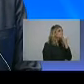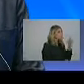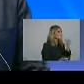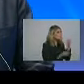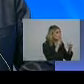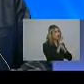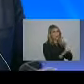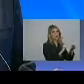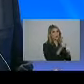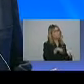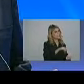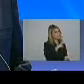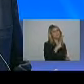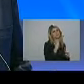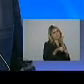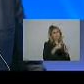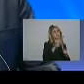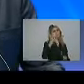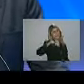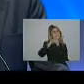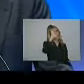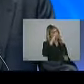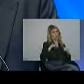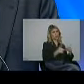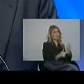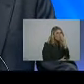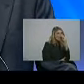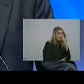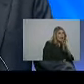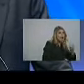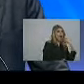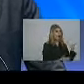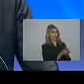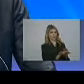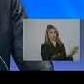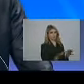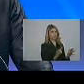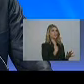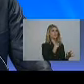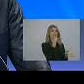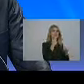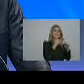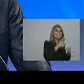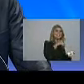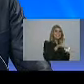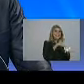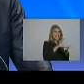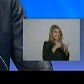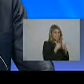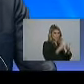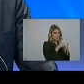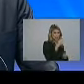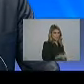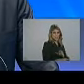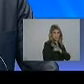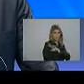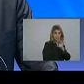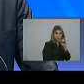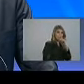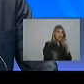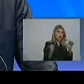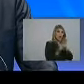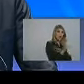seguinte: temos muitos problemas a resolver. Parece que até hoje eu sigo sendo secretário de transporte do município, porque quem entrou